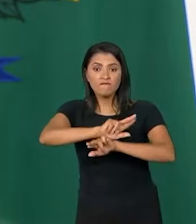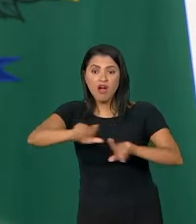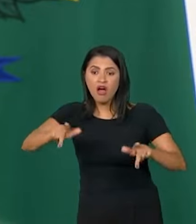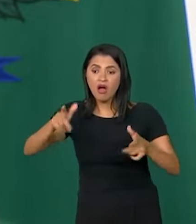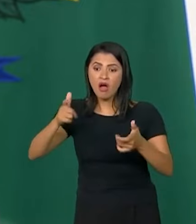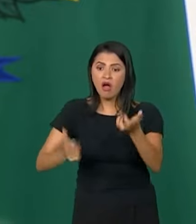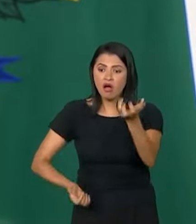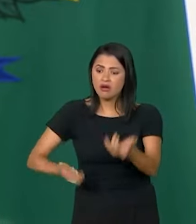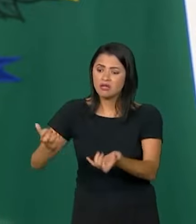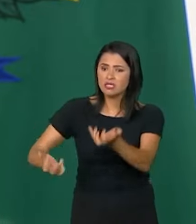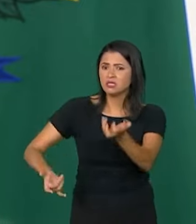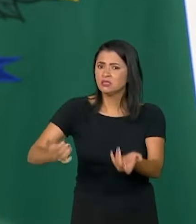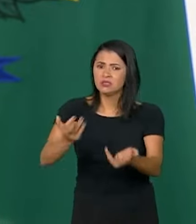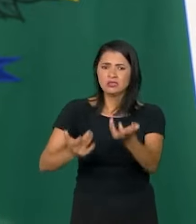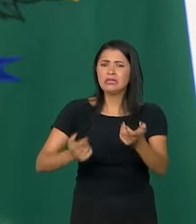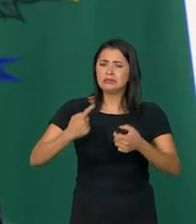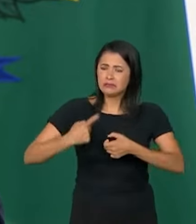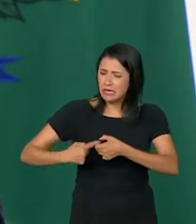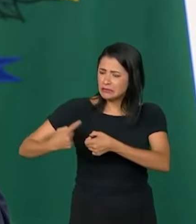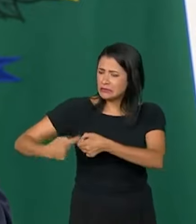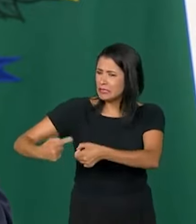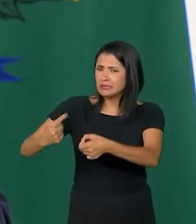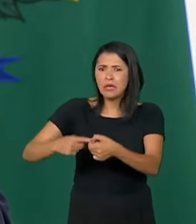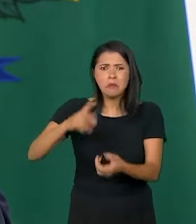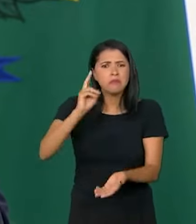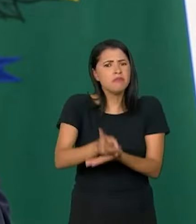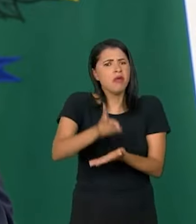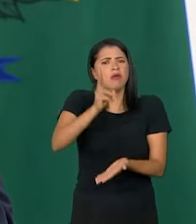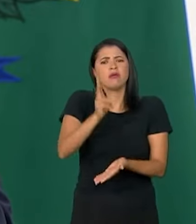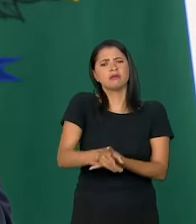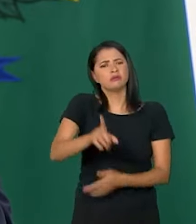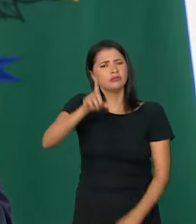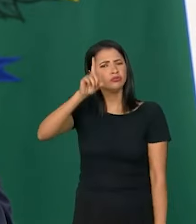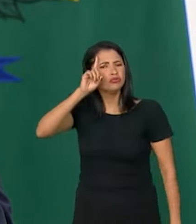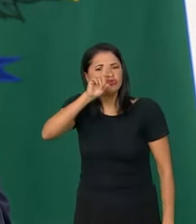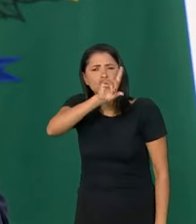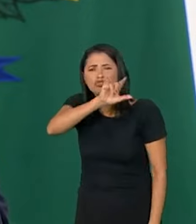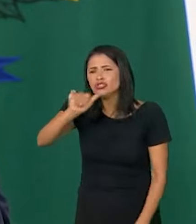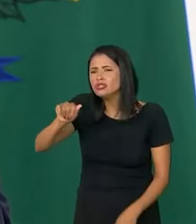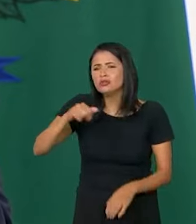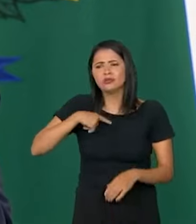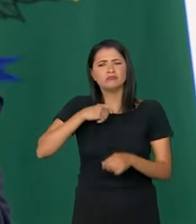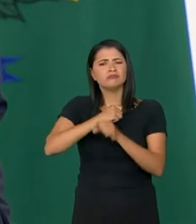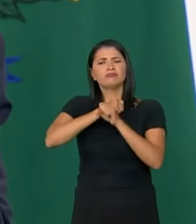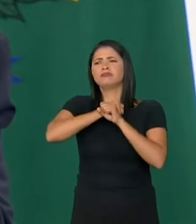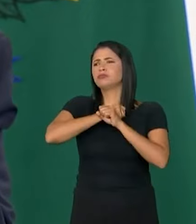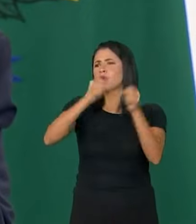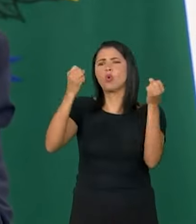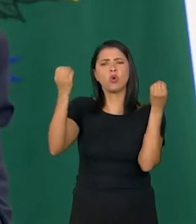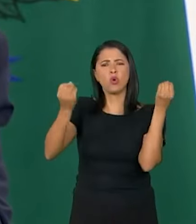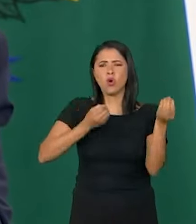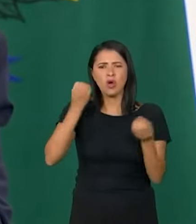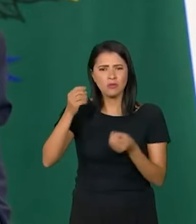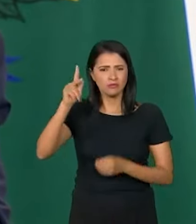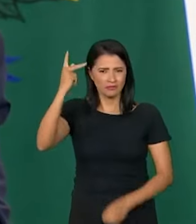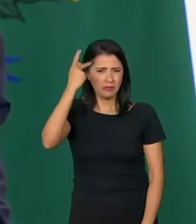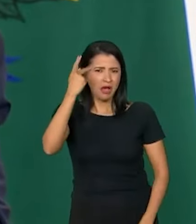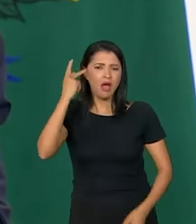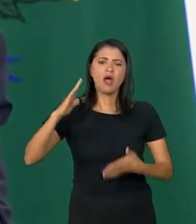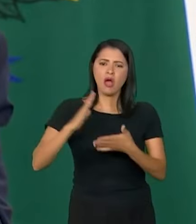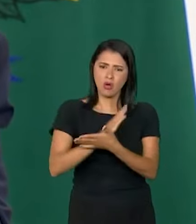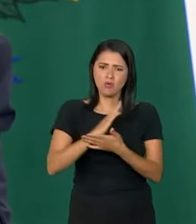que houve uma quantidade enorme de cidade no mesmo dia é uma coisa impensável em São Paulo se perdeu algumas